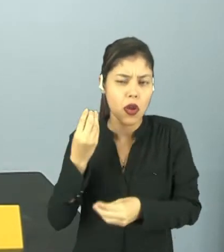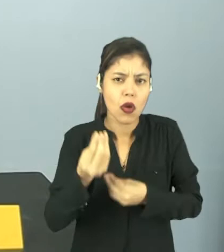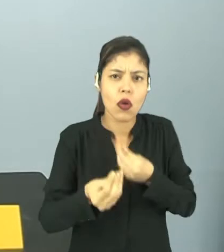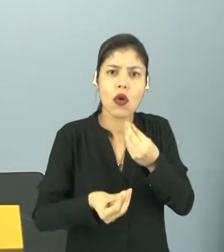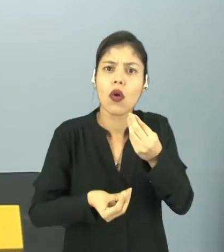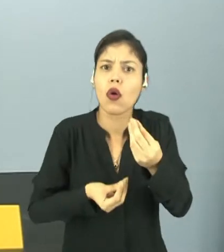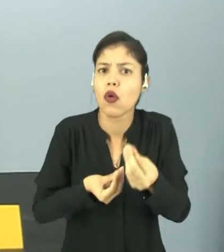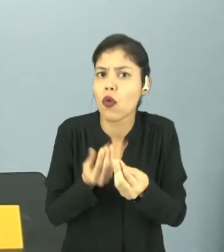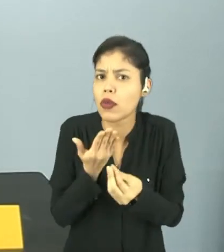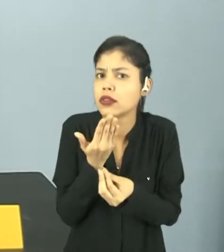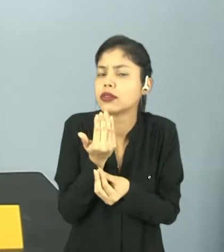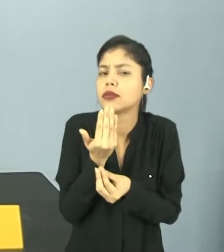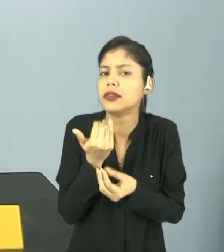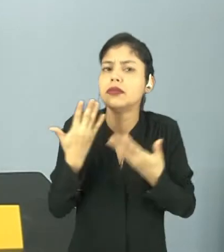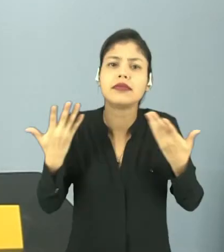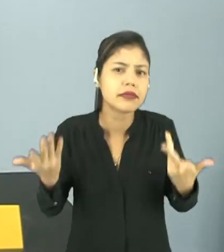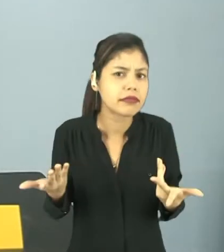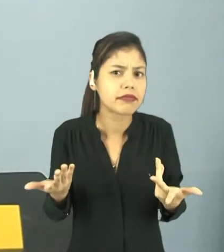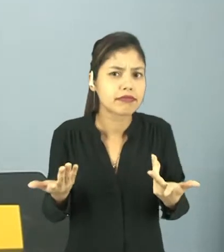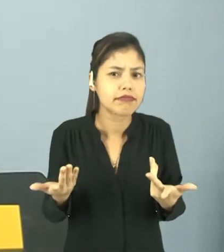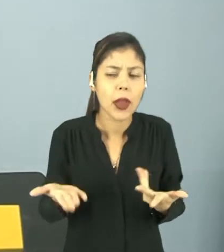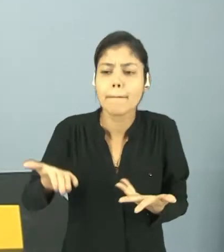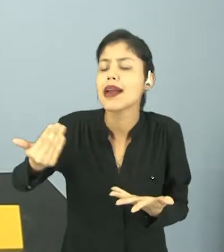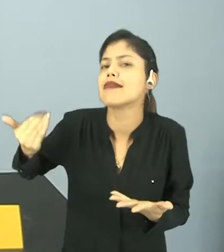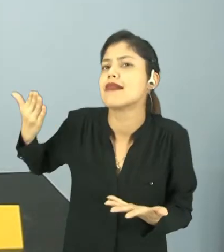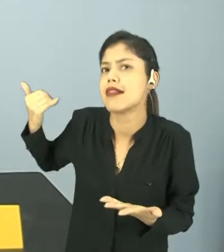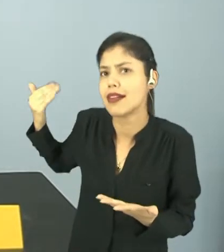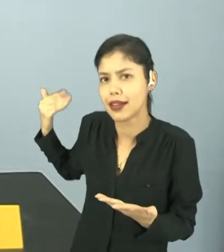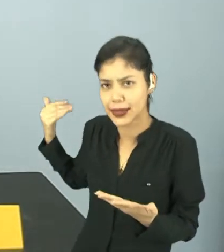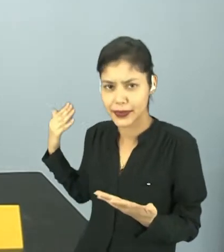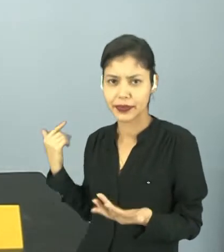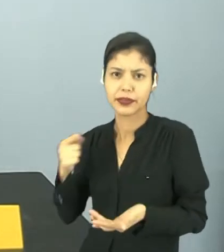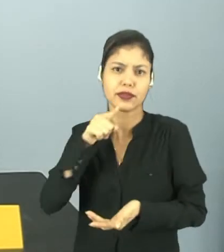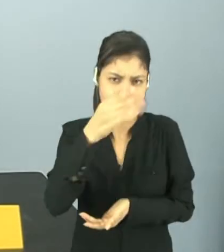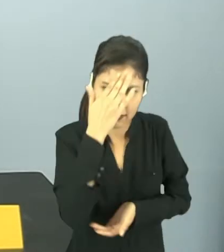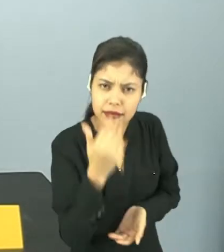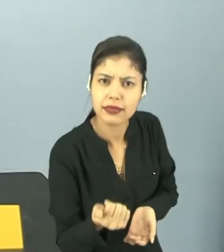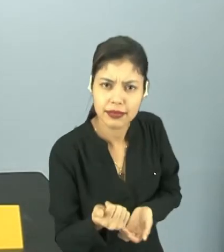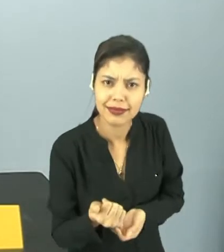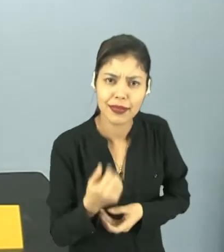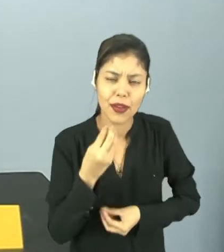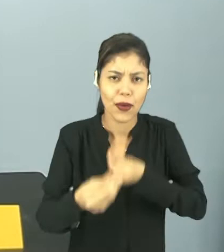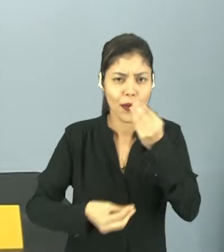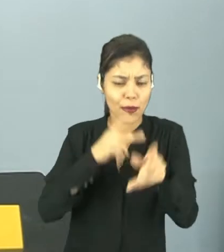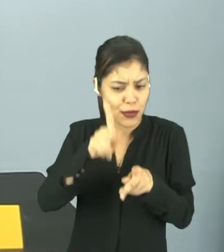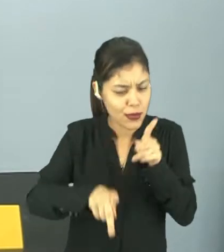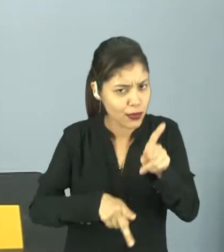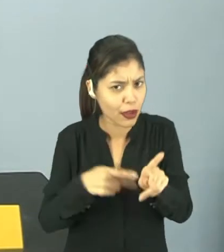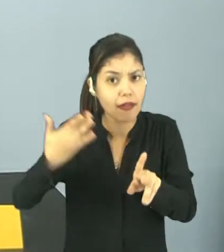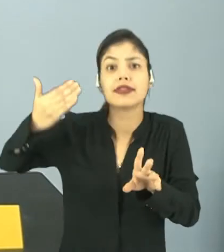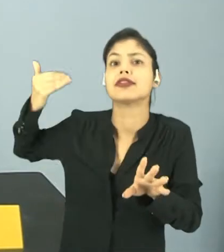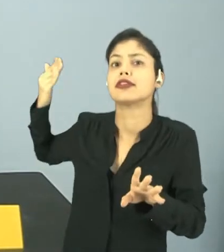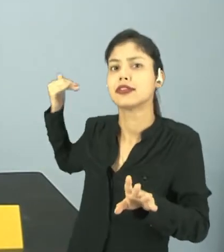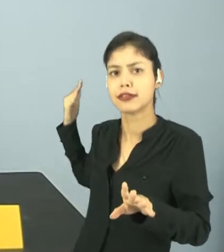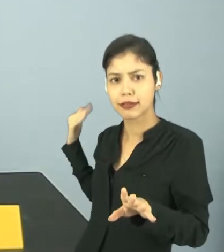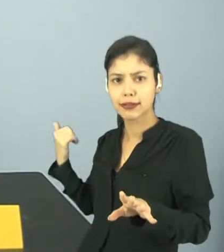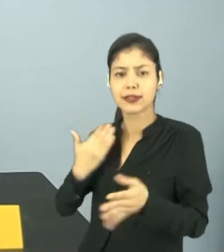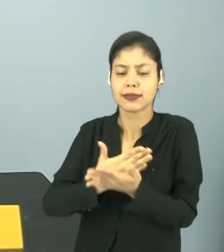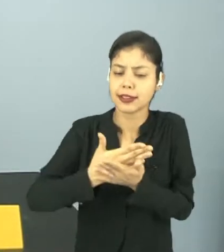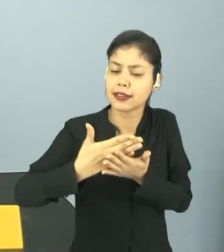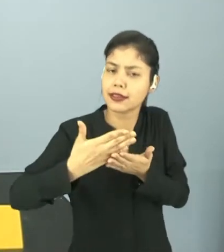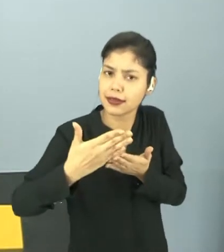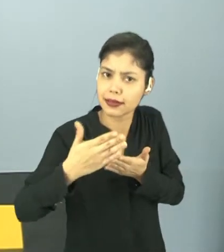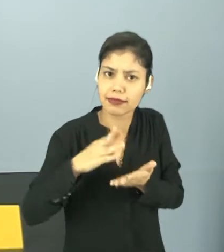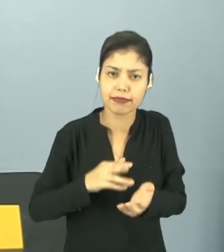a alimentação deles nos tempos passados. Vocês sabem como que os povos antigos, quando eles